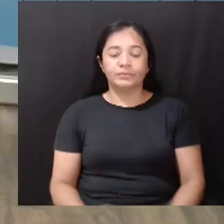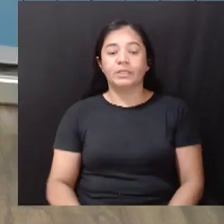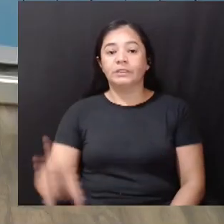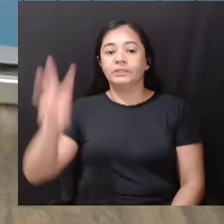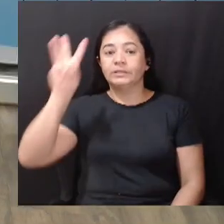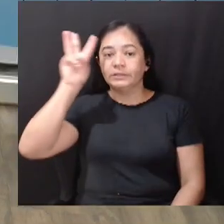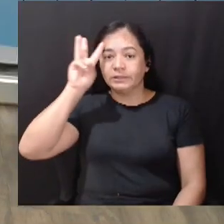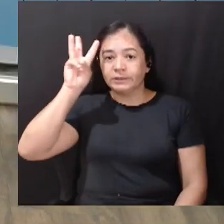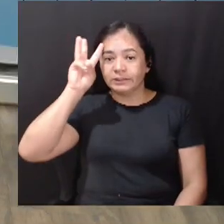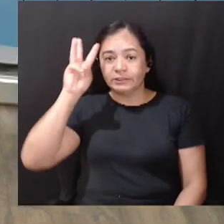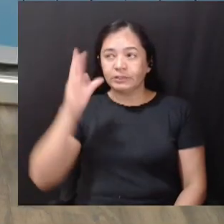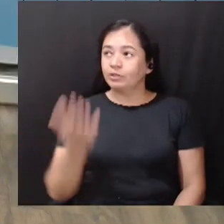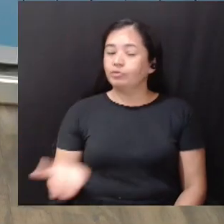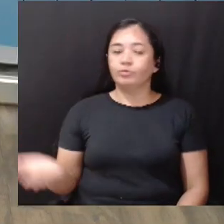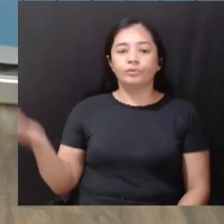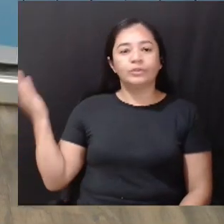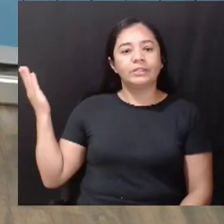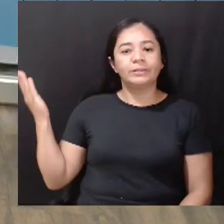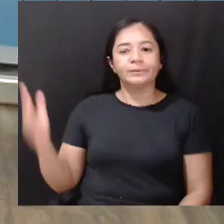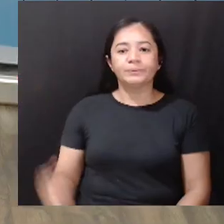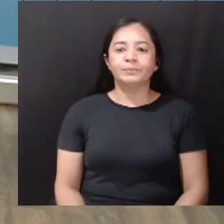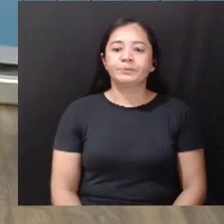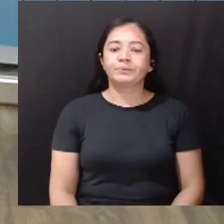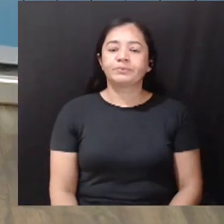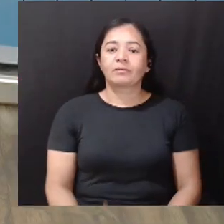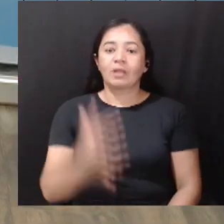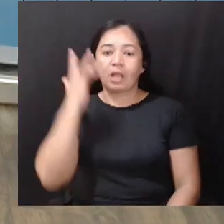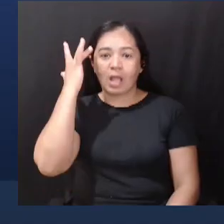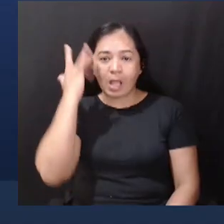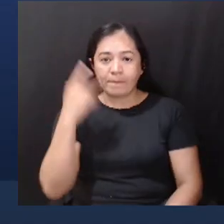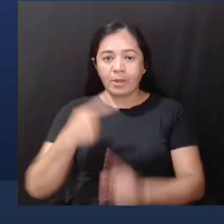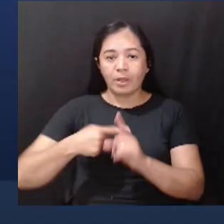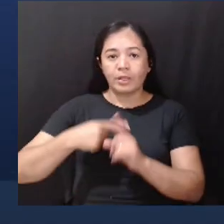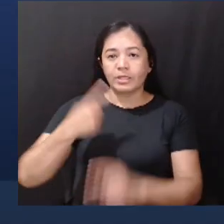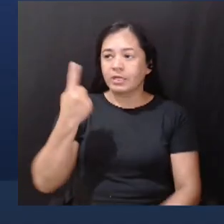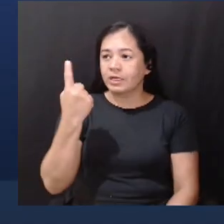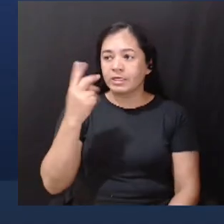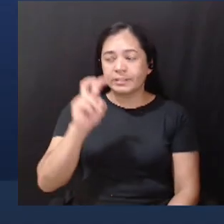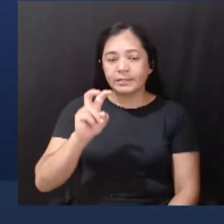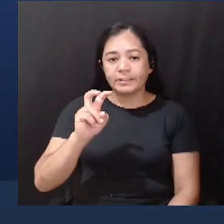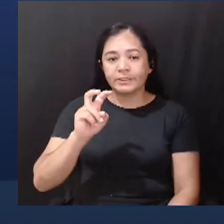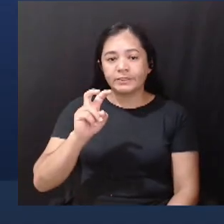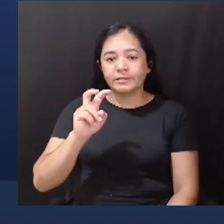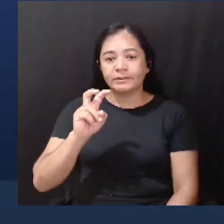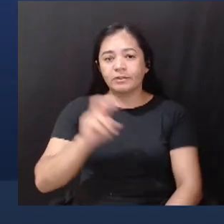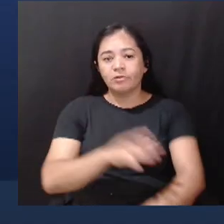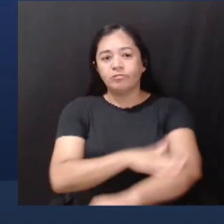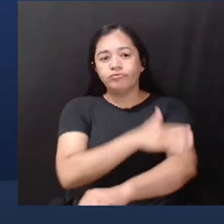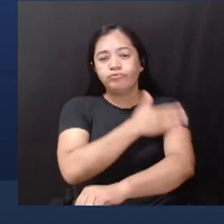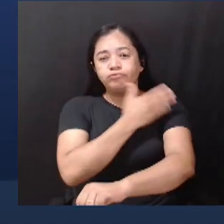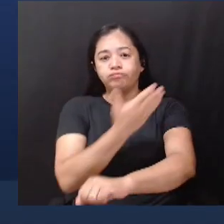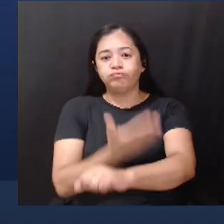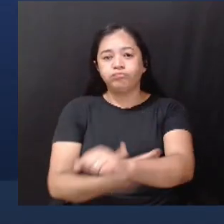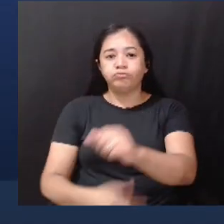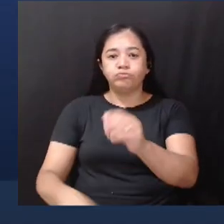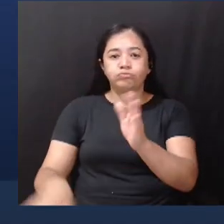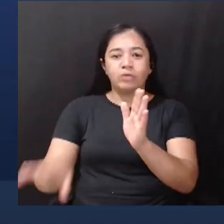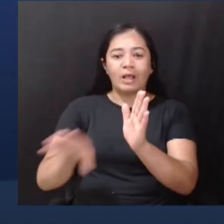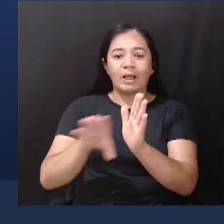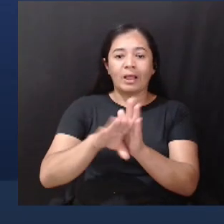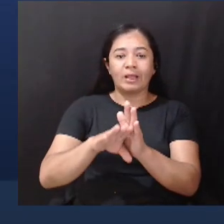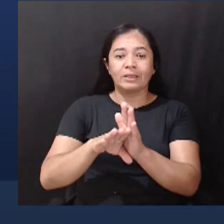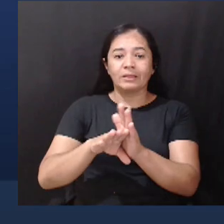elas já estão aqui na minha tela. Então, amanhã com mínima de 15 graus. Ao longo do dia, a temperatura sobe por conta